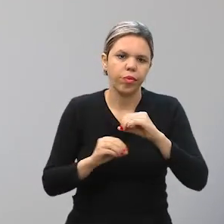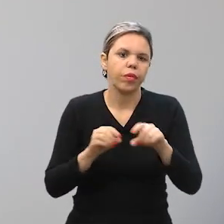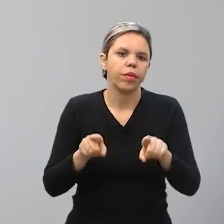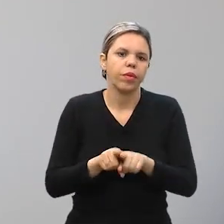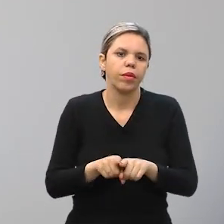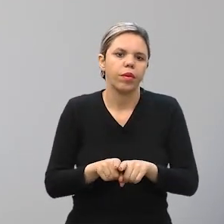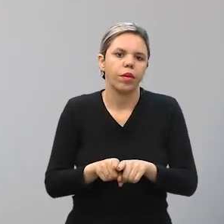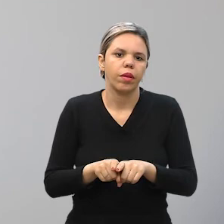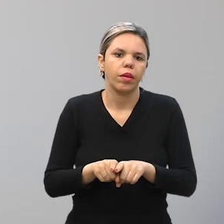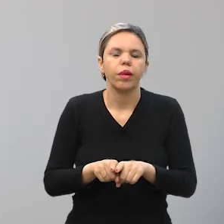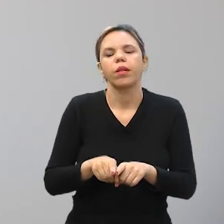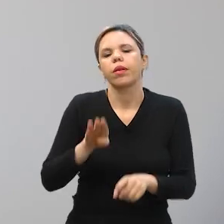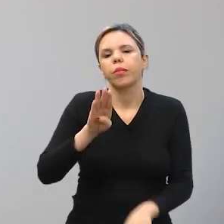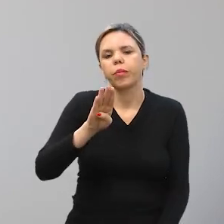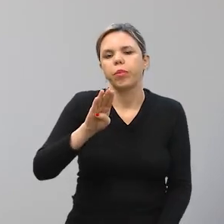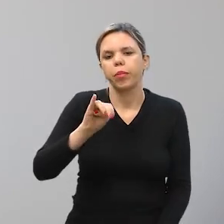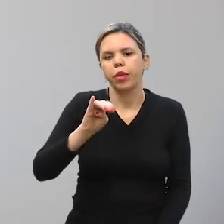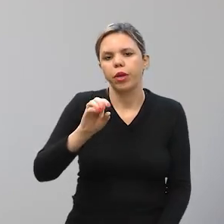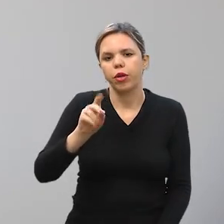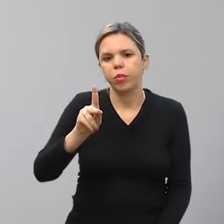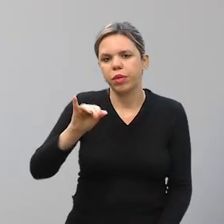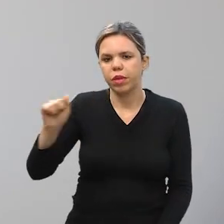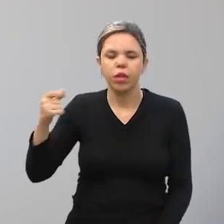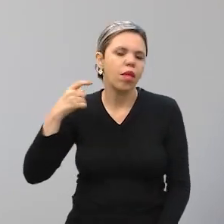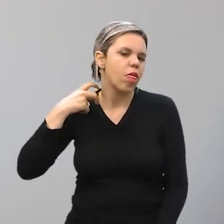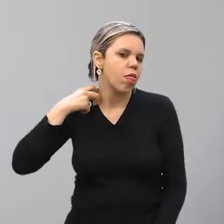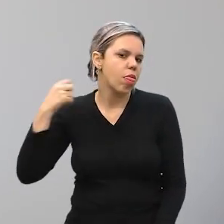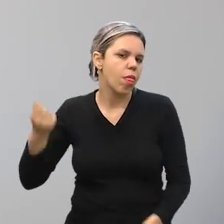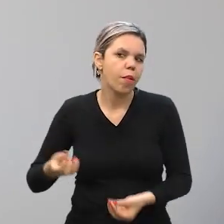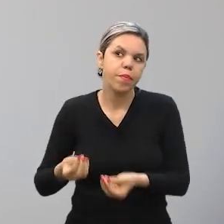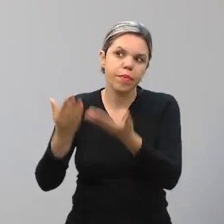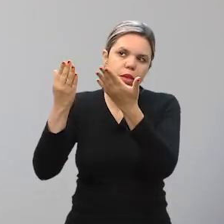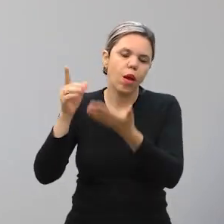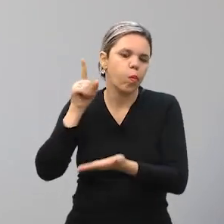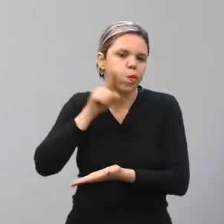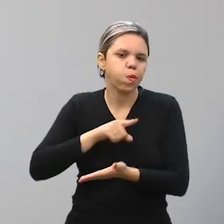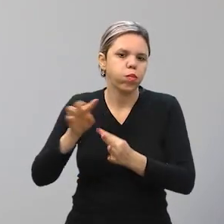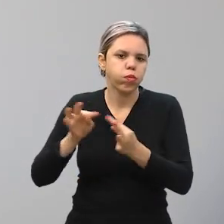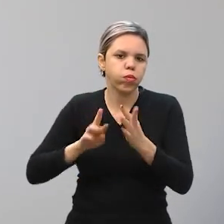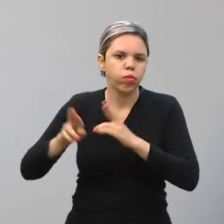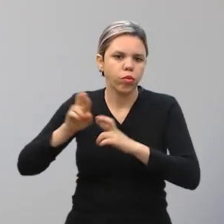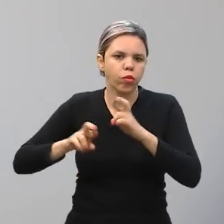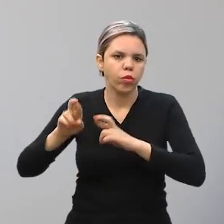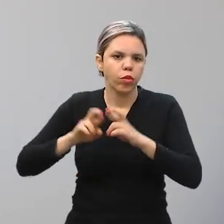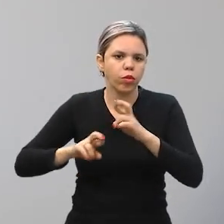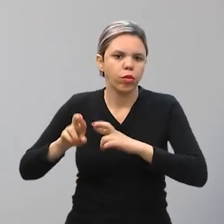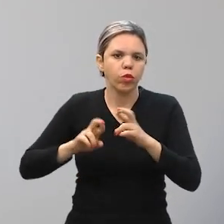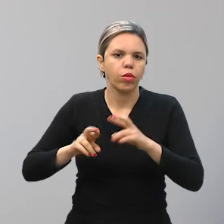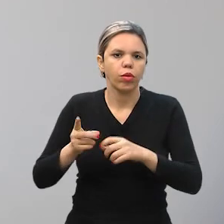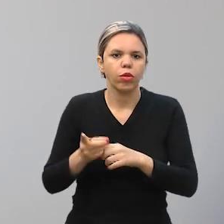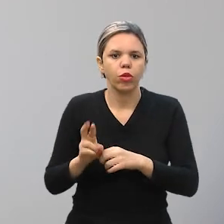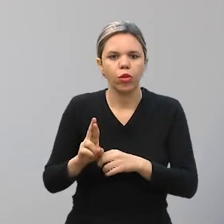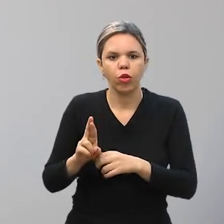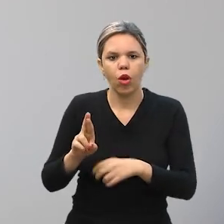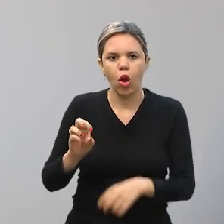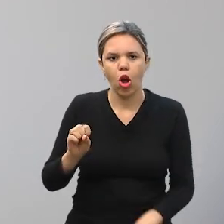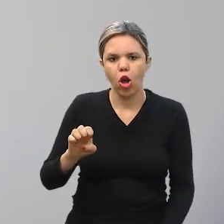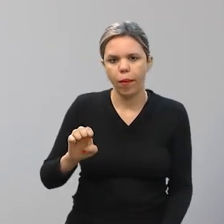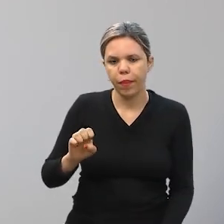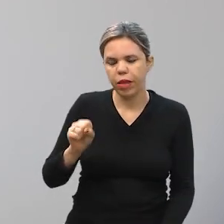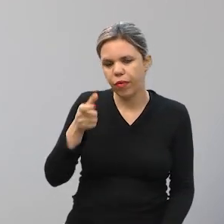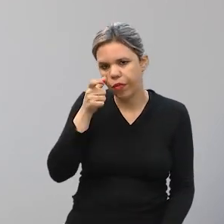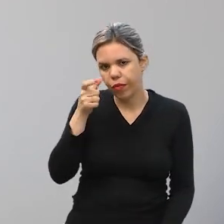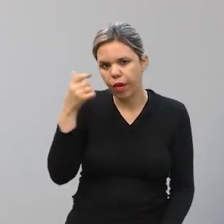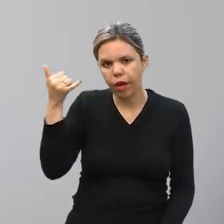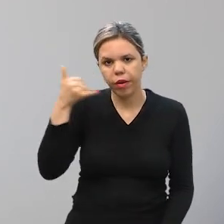também biópsia de um gânglio. E mandei tudo para os Estados Unidos, lá para o Dr. Homi Zaur. Ele me